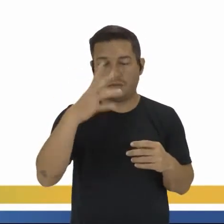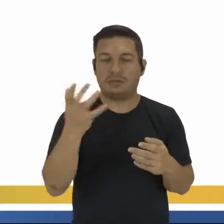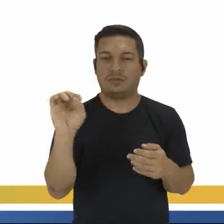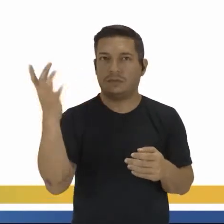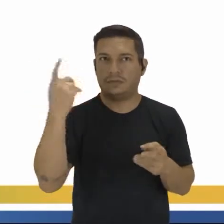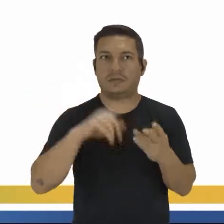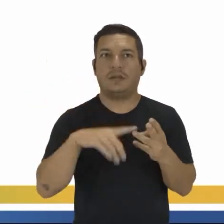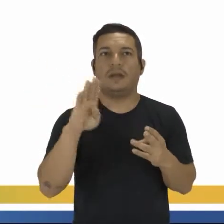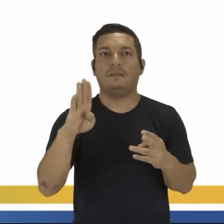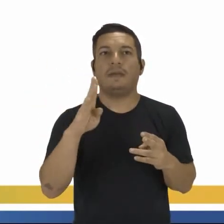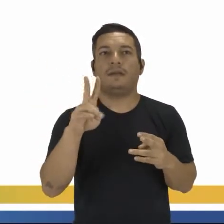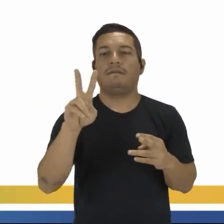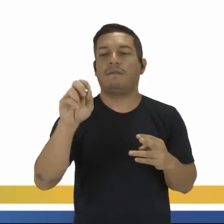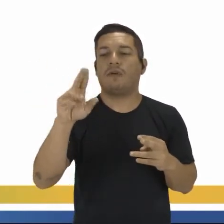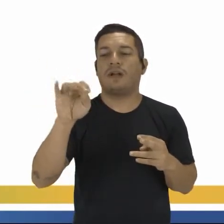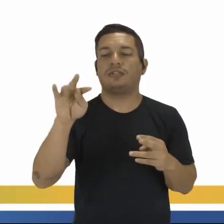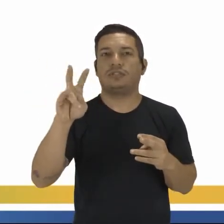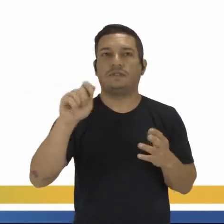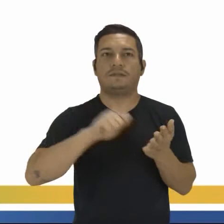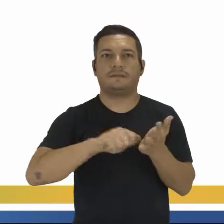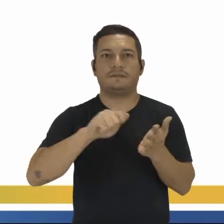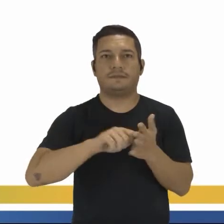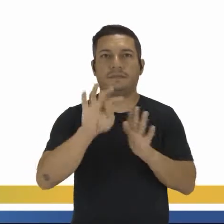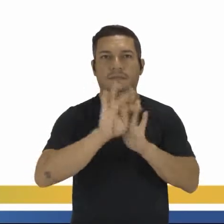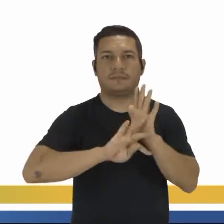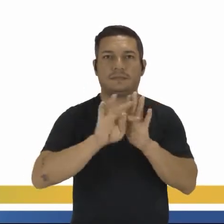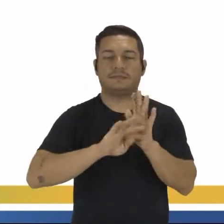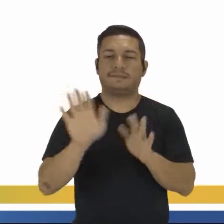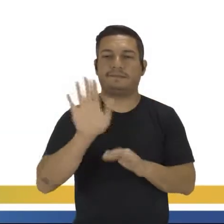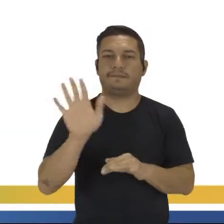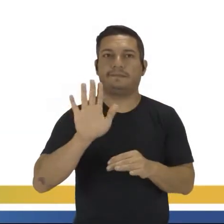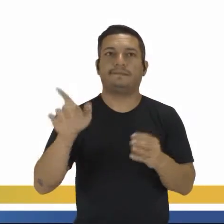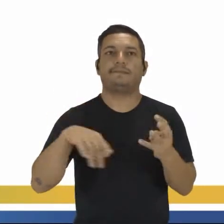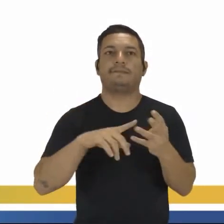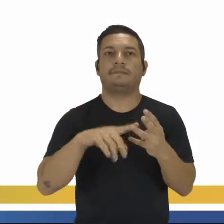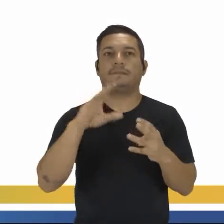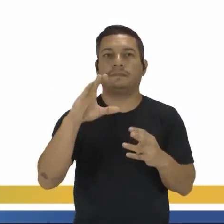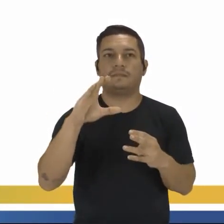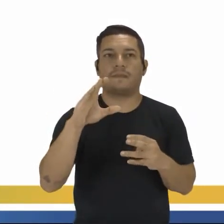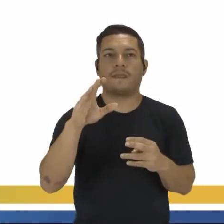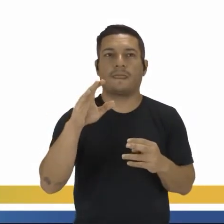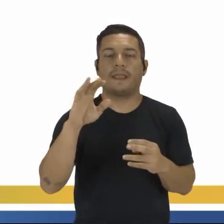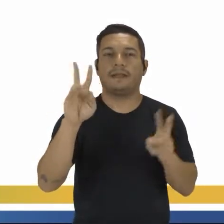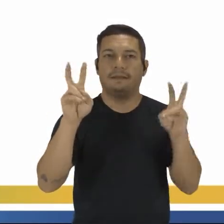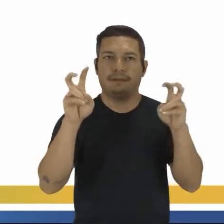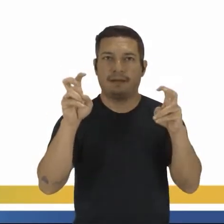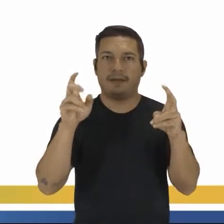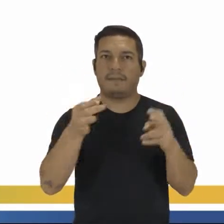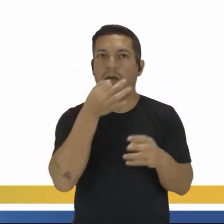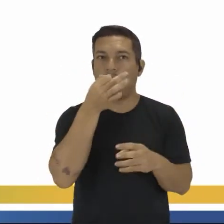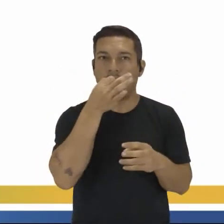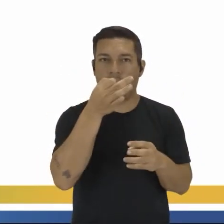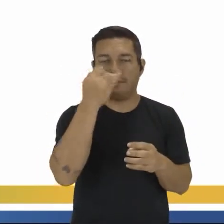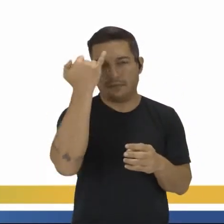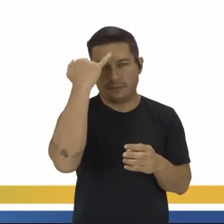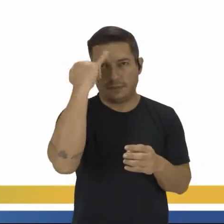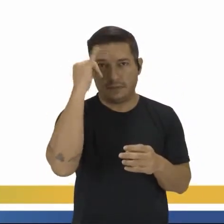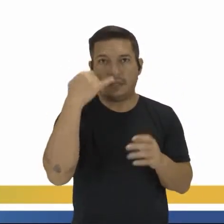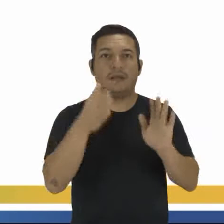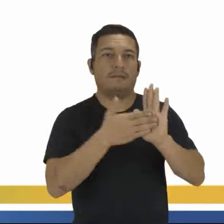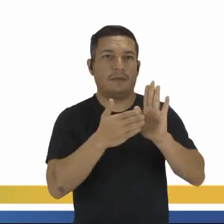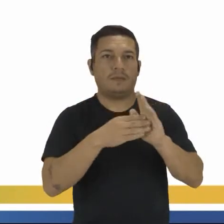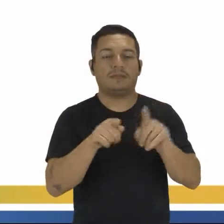ação. B, vocativo, assinatura, texto e despedida. C, tema, tese com argumentos